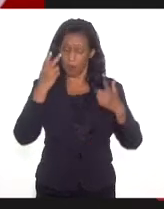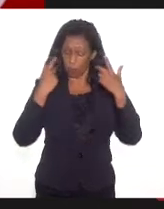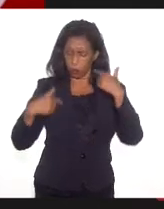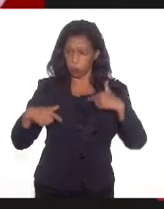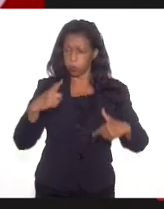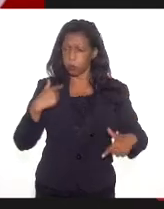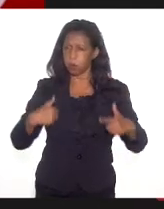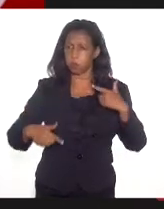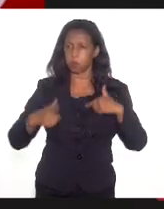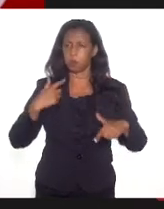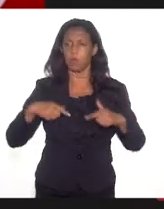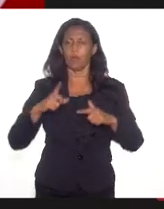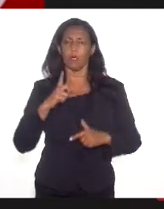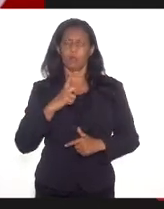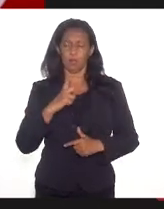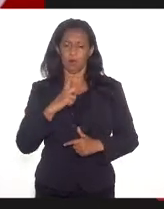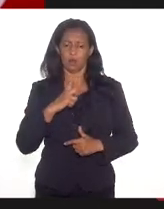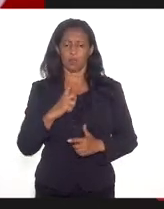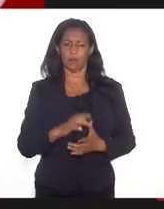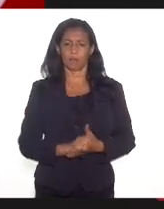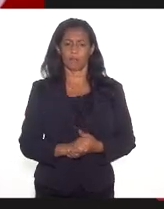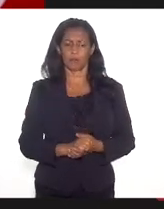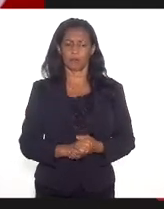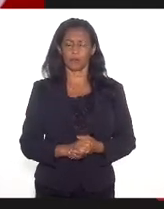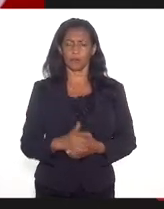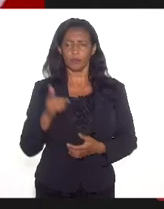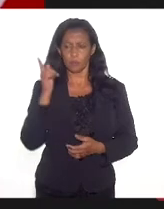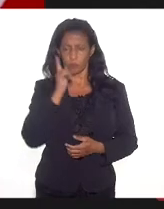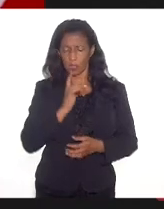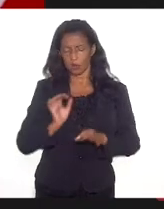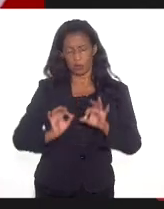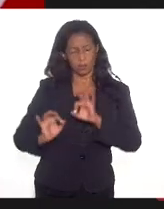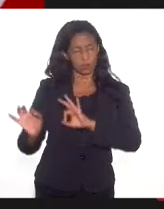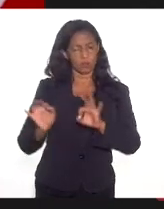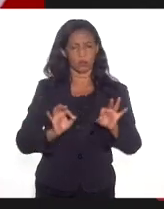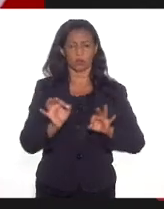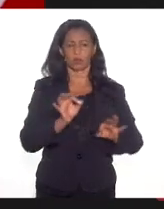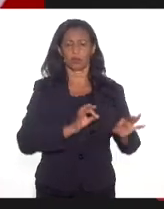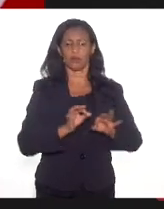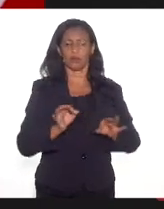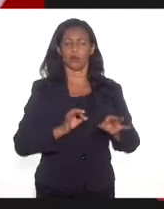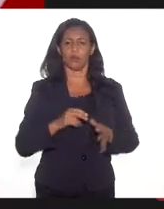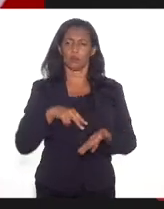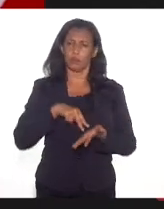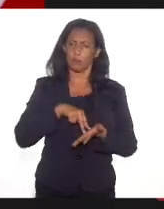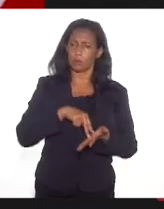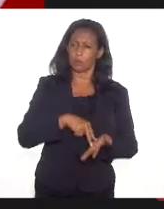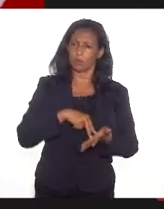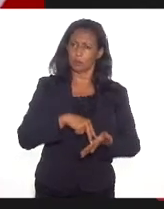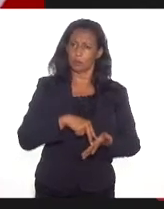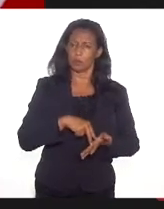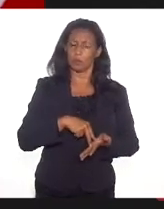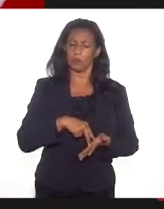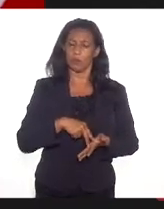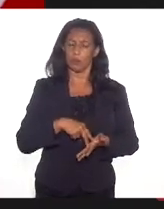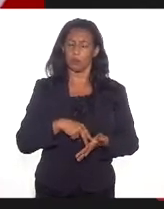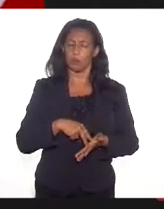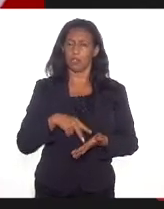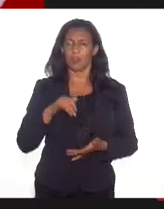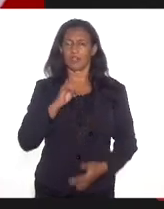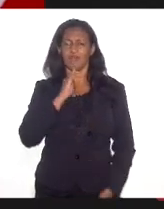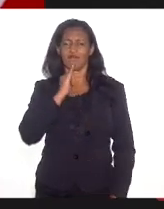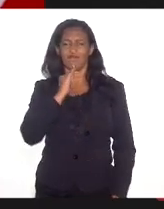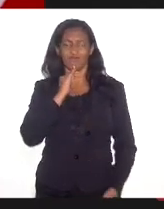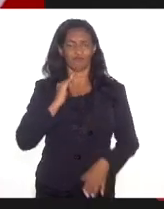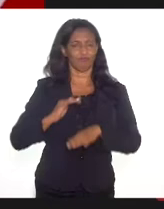que seja saudável não consiga de alguma forma sustentar melhor essa infeliz doença